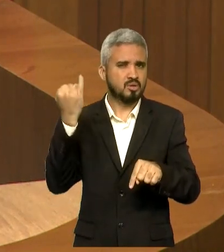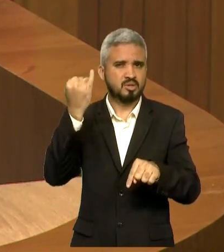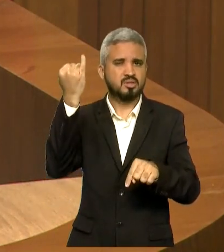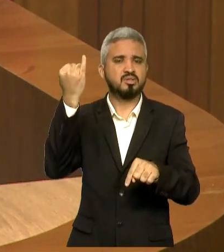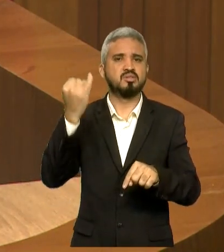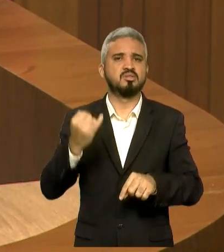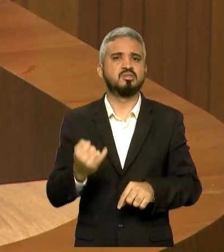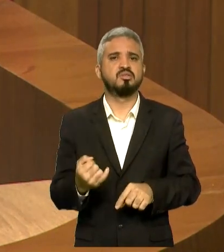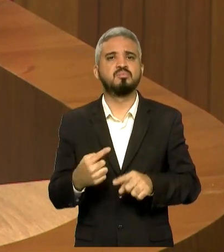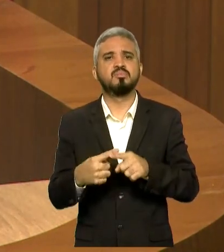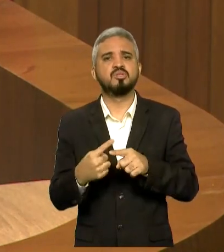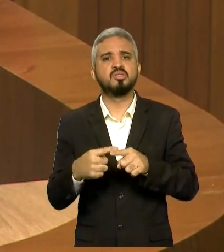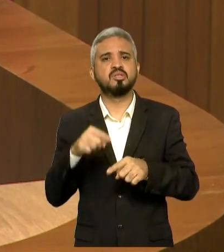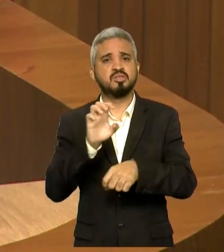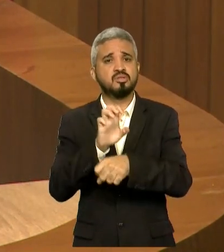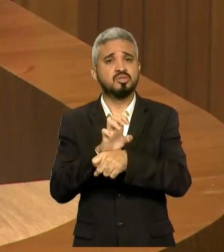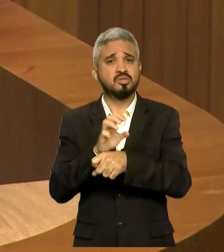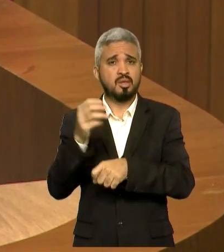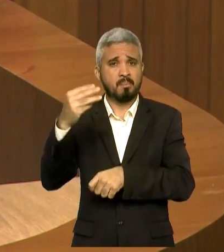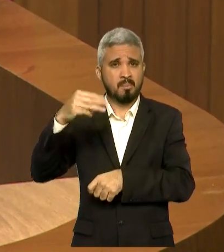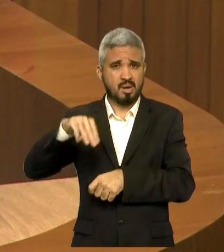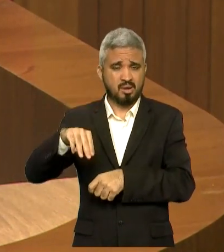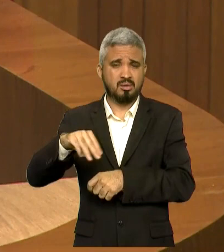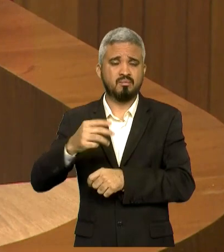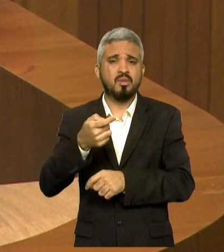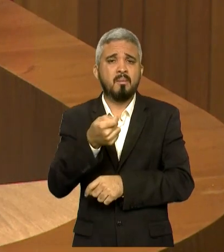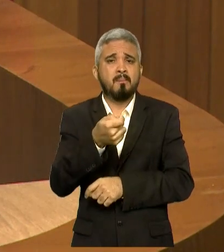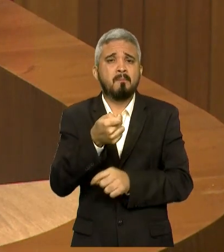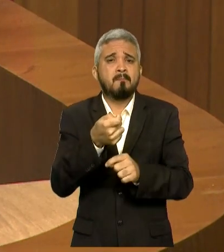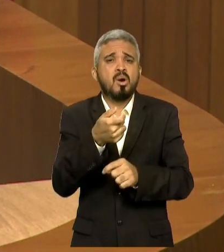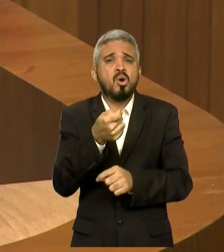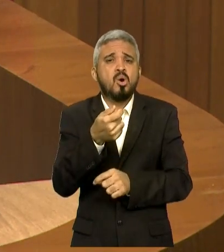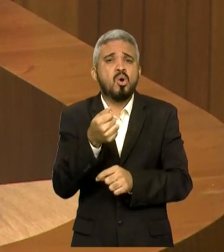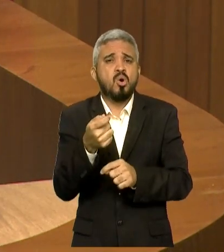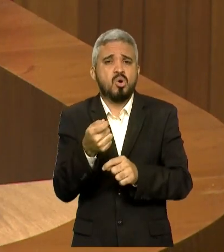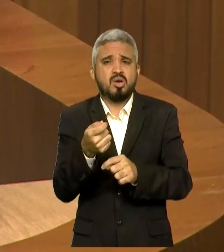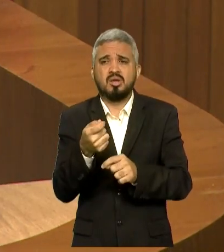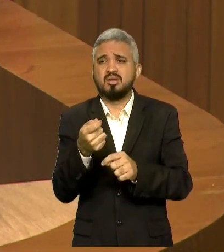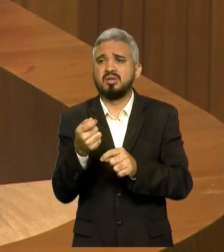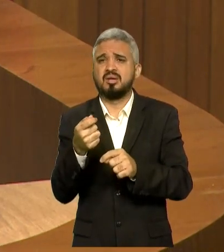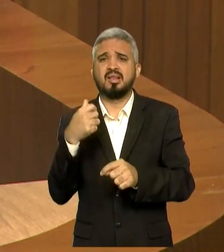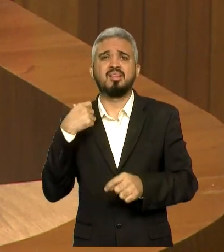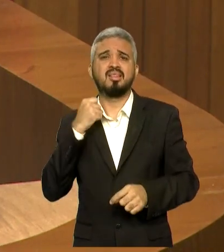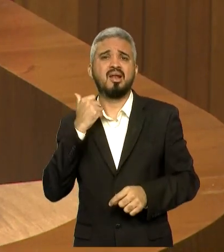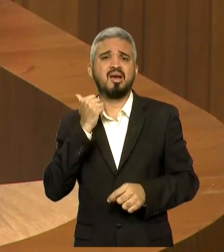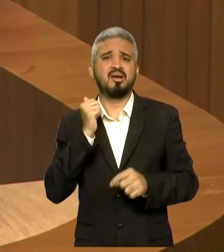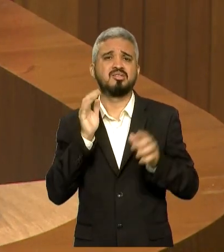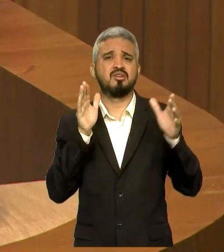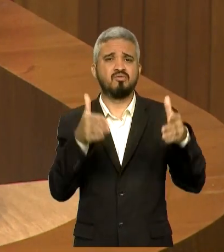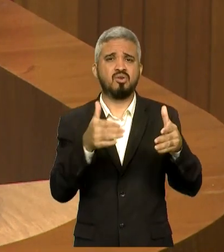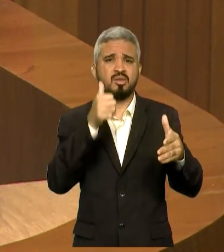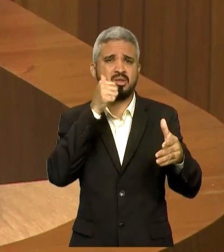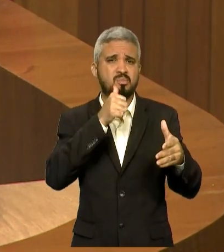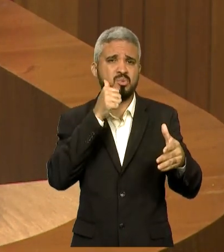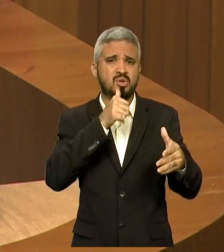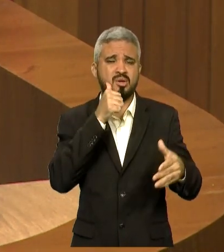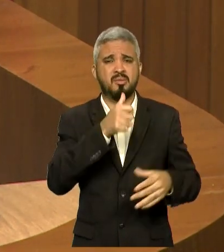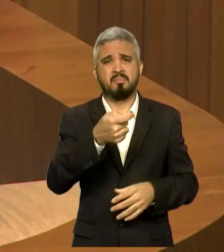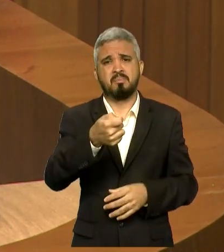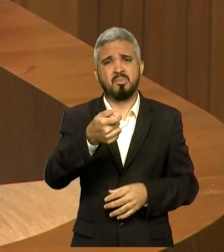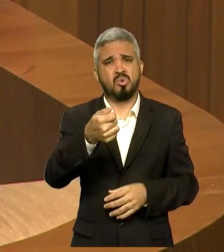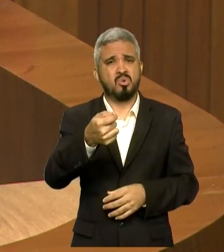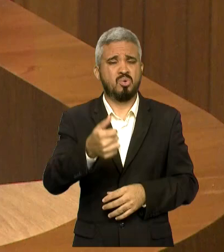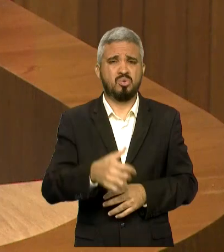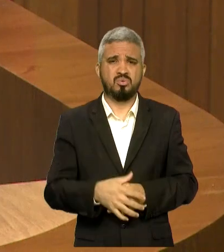temos no Estado, que é a pequena quantidade de delegacias de direito da mulher. A gente sabe a dificuldade que o governo do Estado tem de implantar essas estruturas.